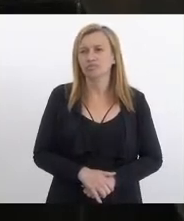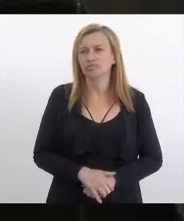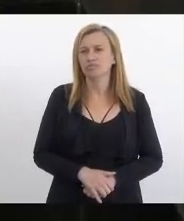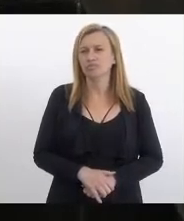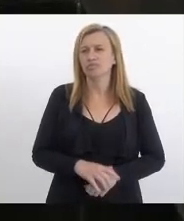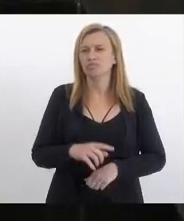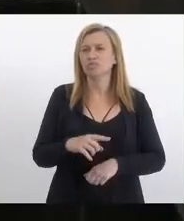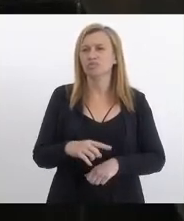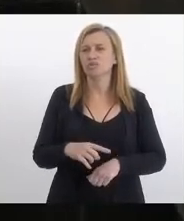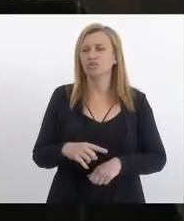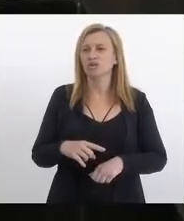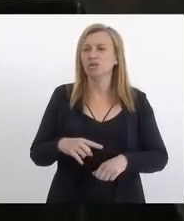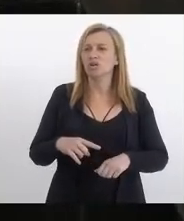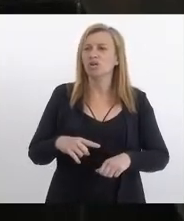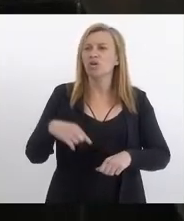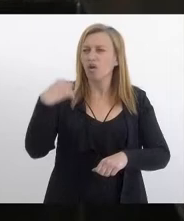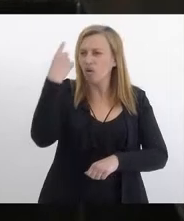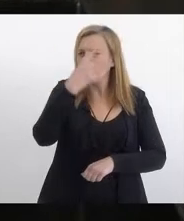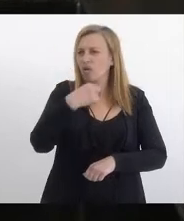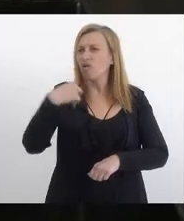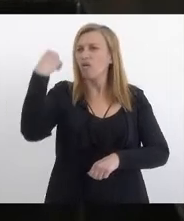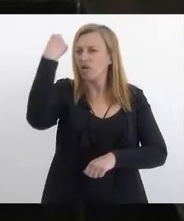horas de operação no domingo,